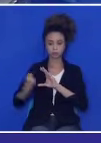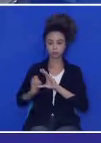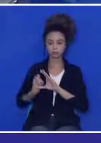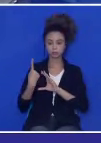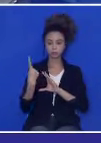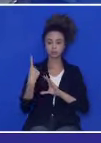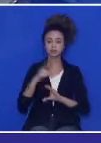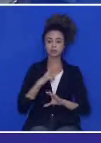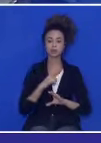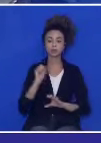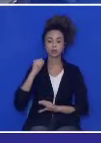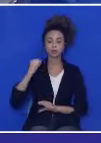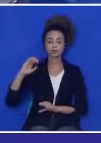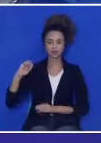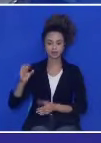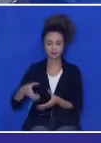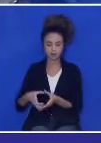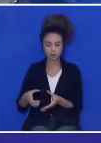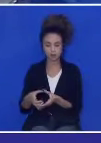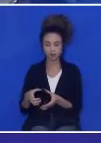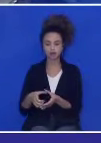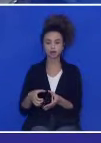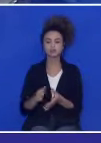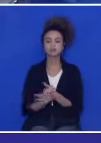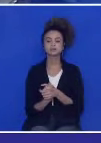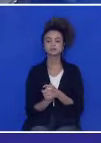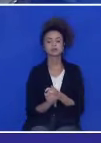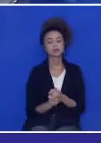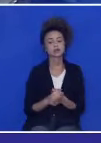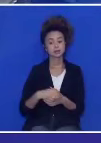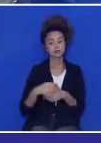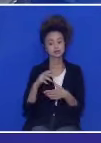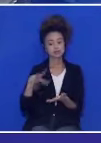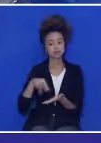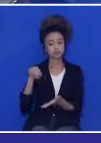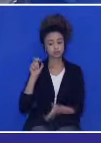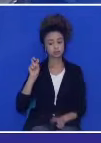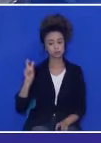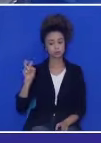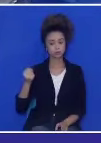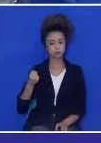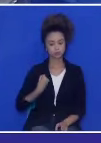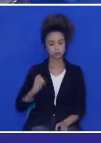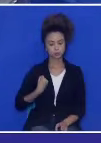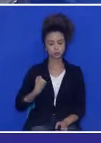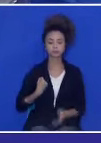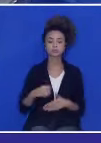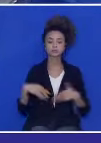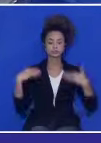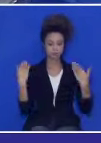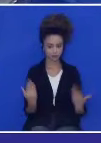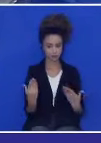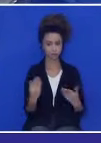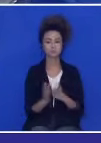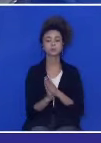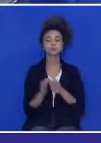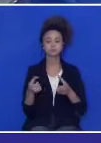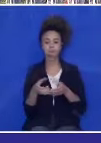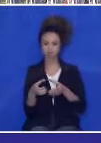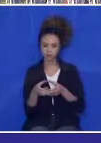com 80 bolas numeradas de 01 a 80 e serão sorteados 5 números. Então,